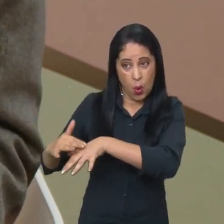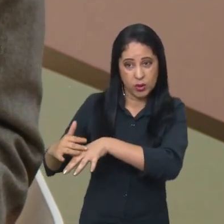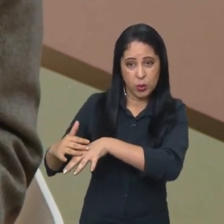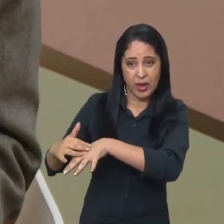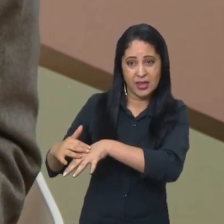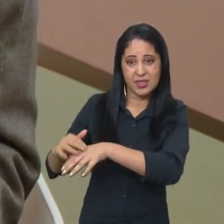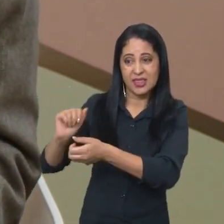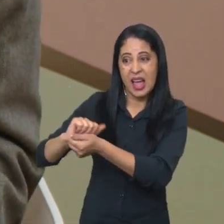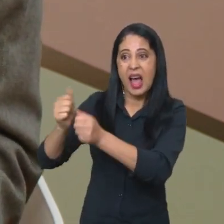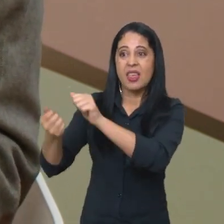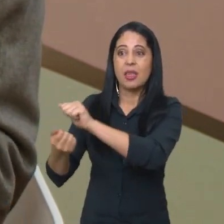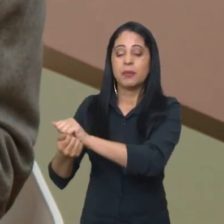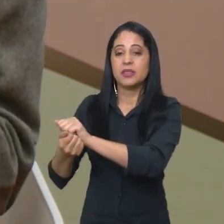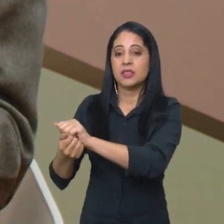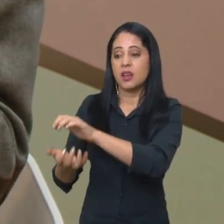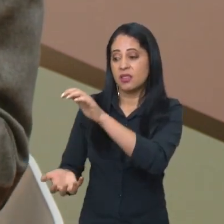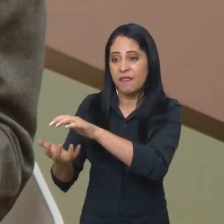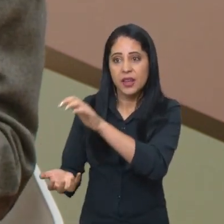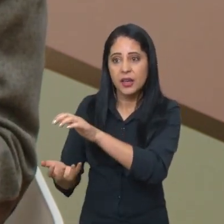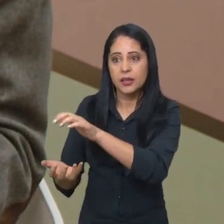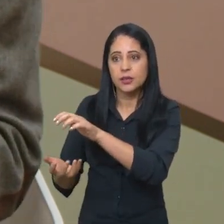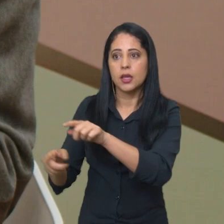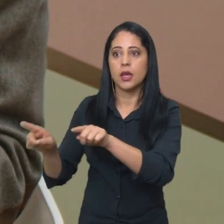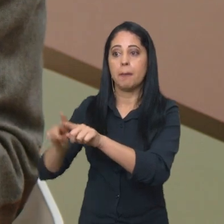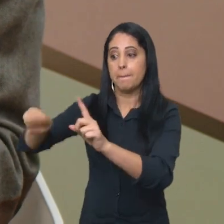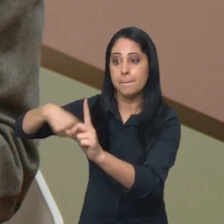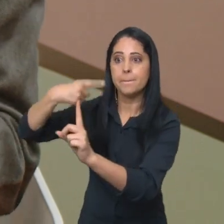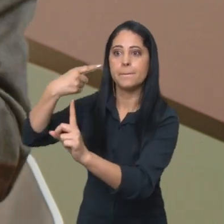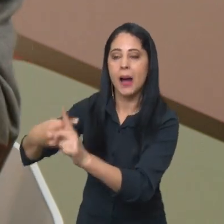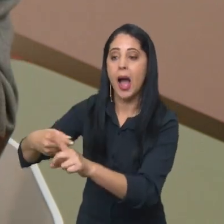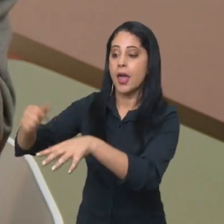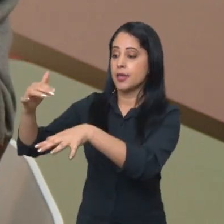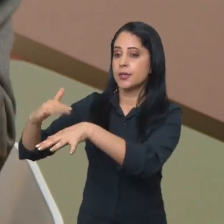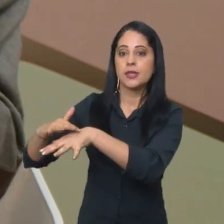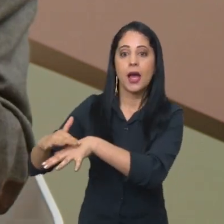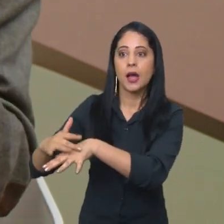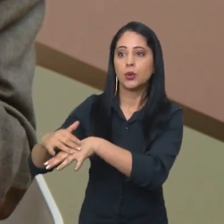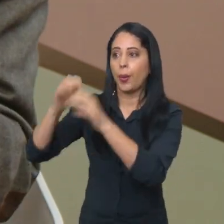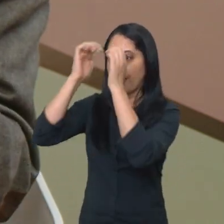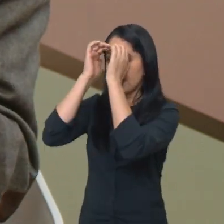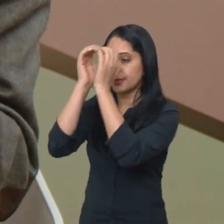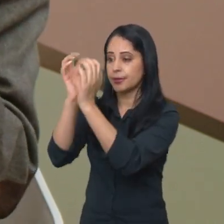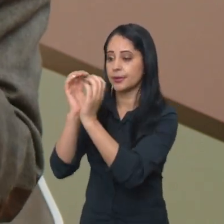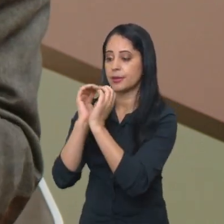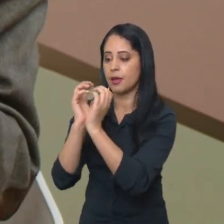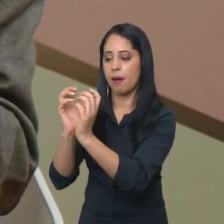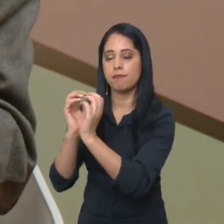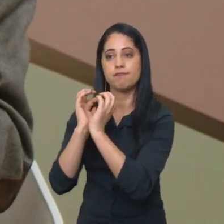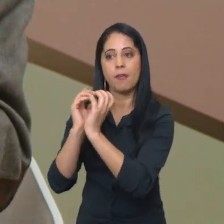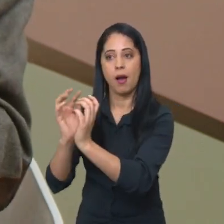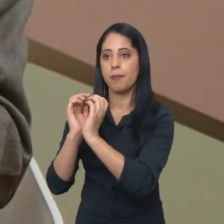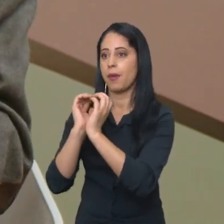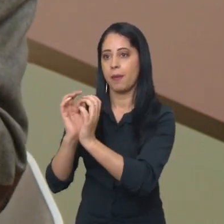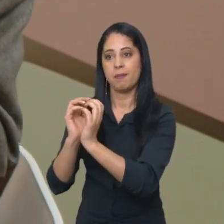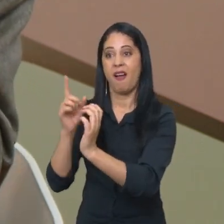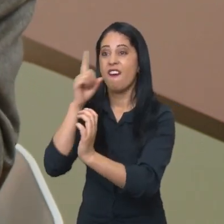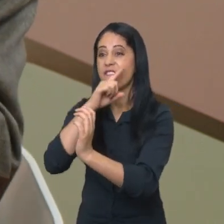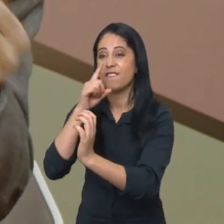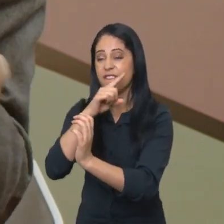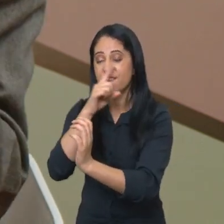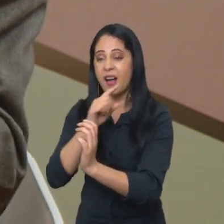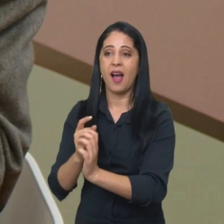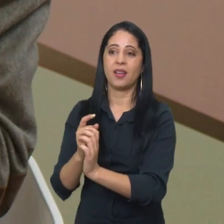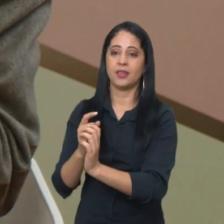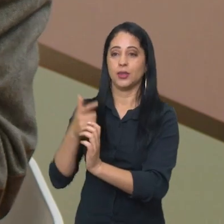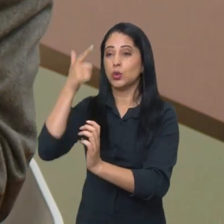à velhice. Agora tem que se adaptar à velhice, mais uma dificuldade de pensamento, de raciocínio, de